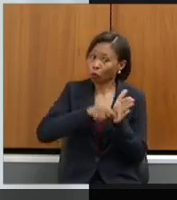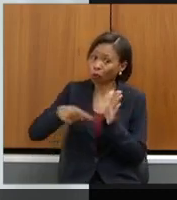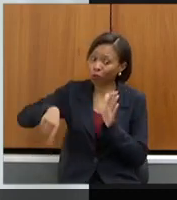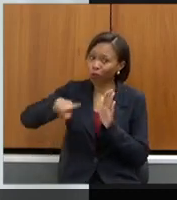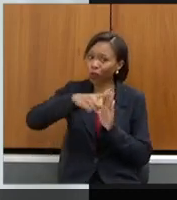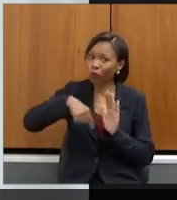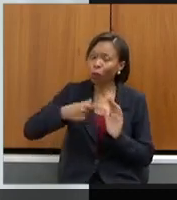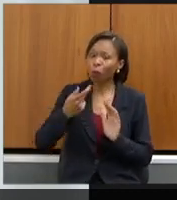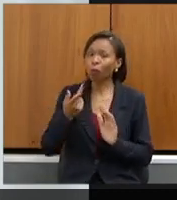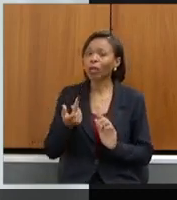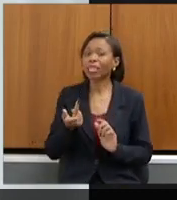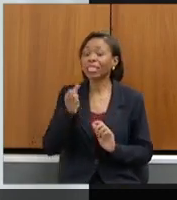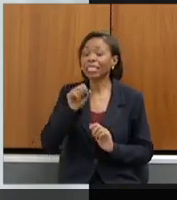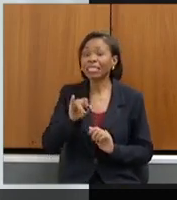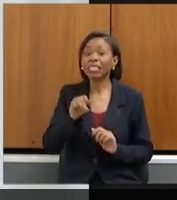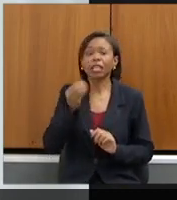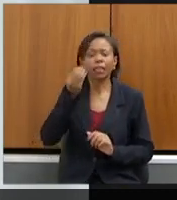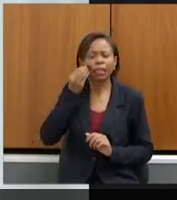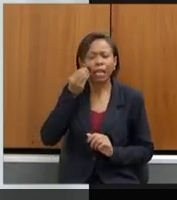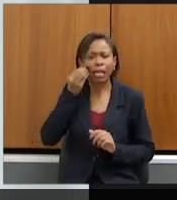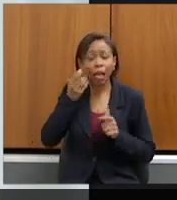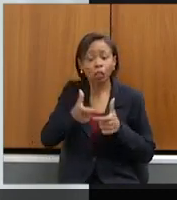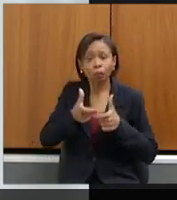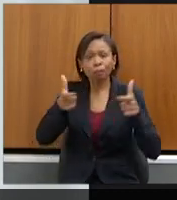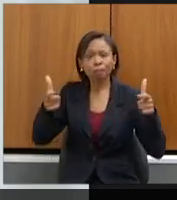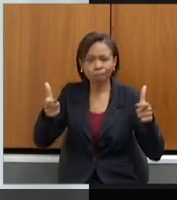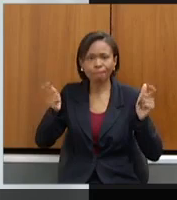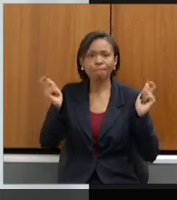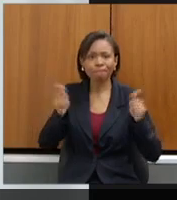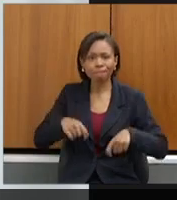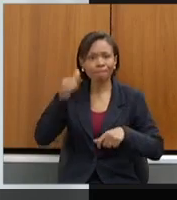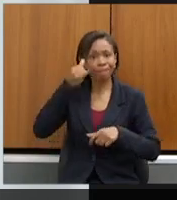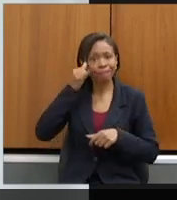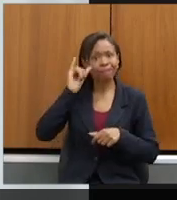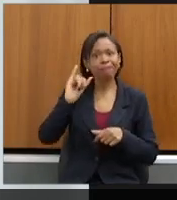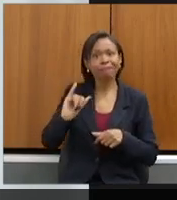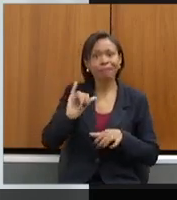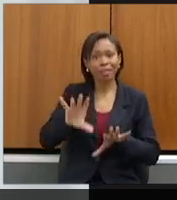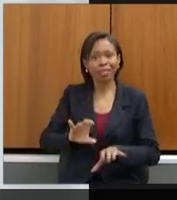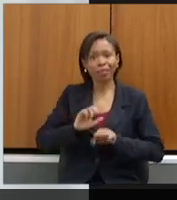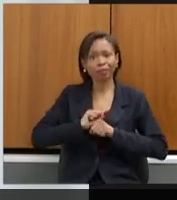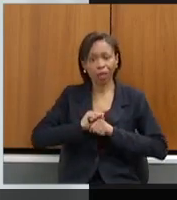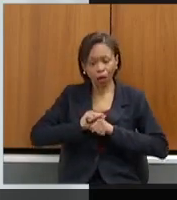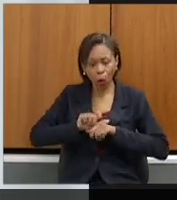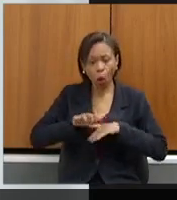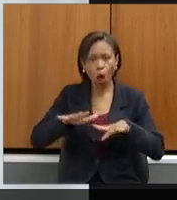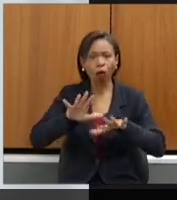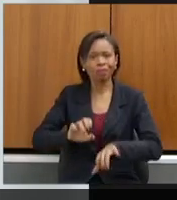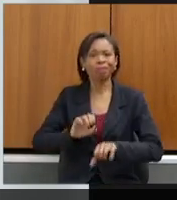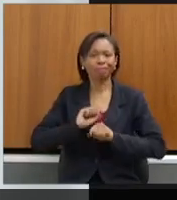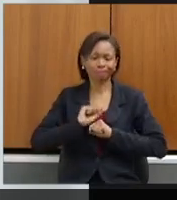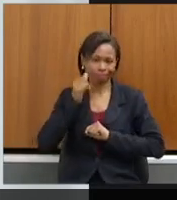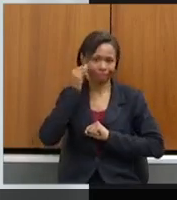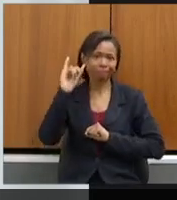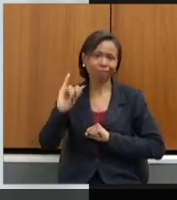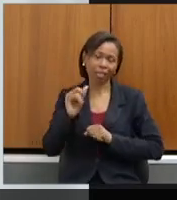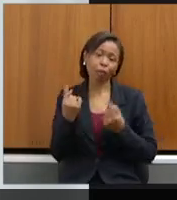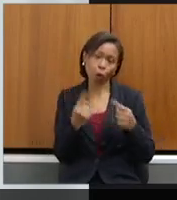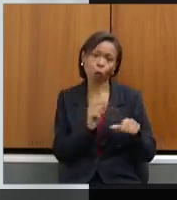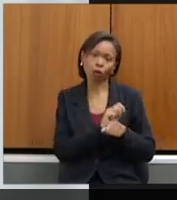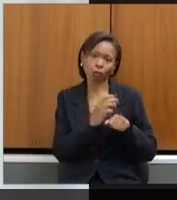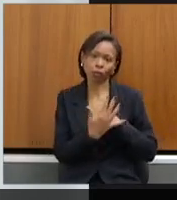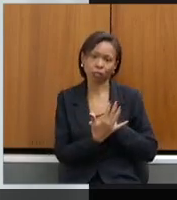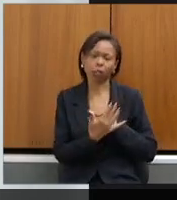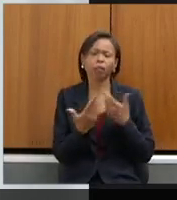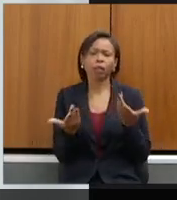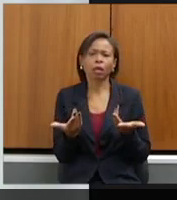apontar a testagem em massa como os principais métodos de prevenção de contenção a pandemia e em combate também a pandemia tão